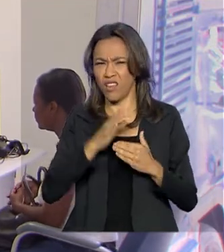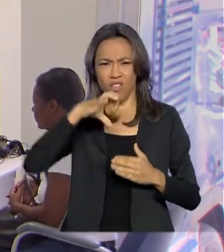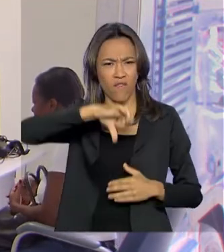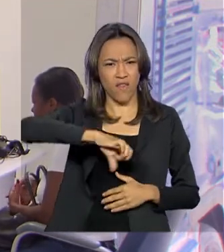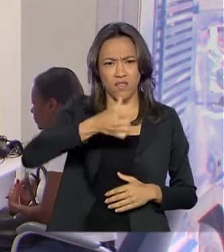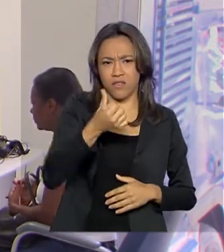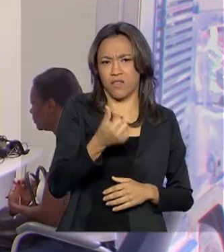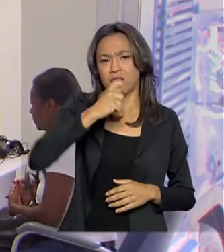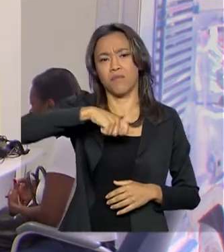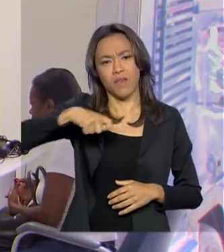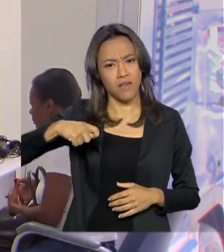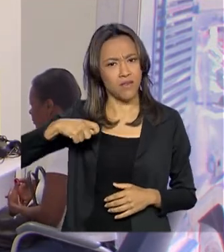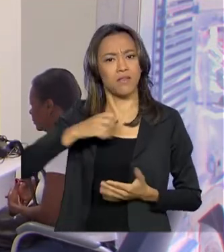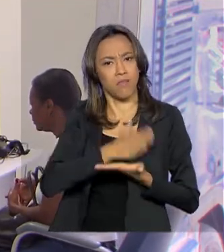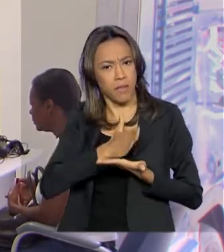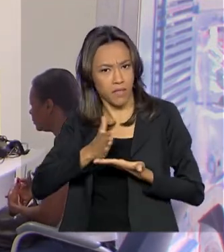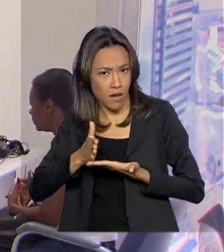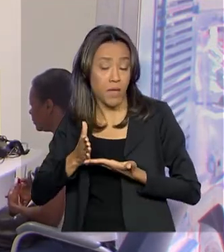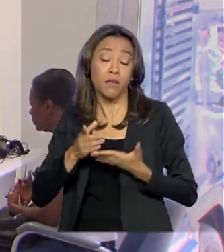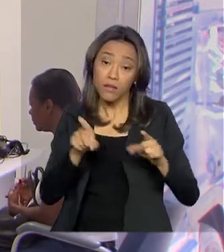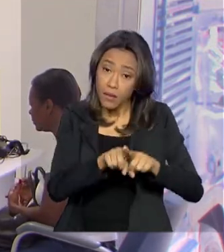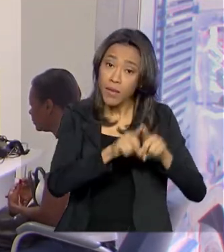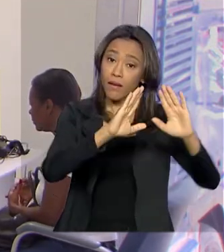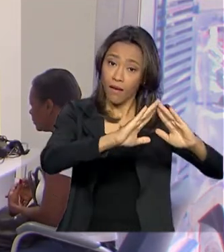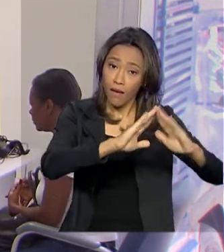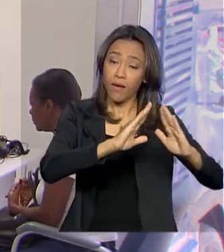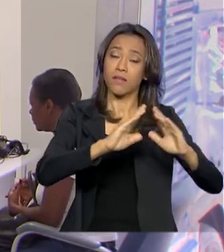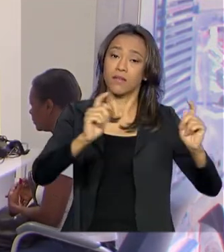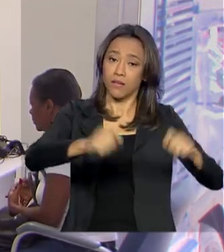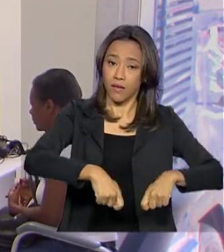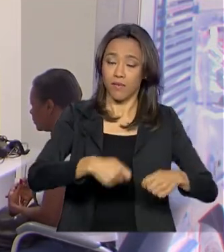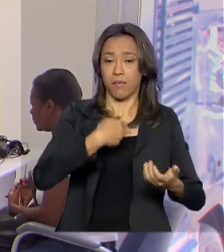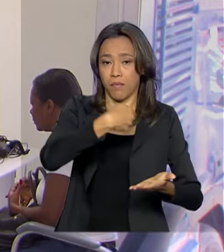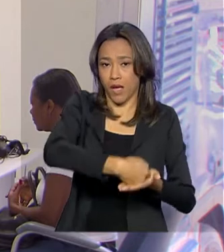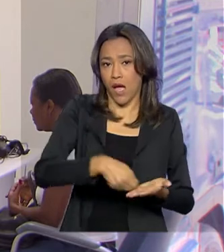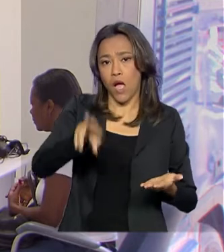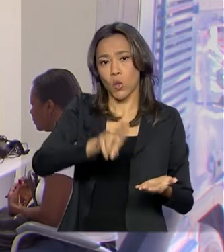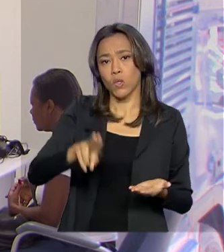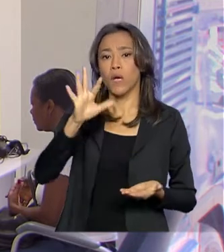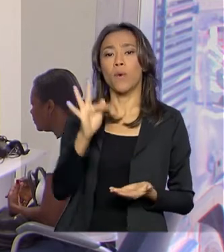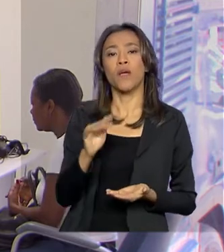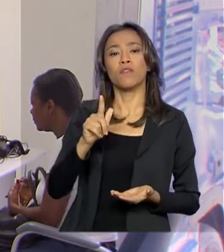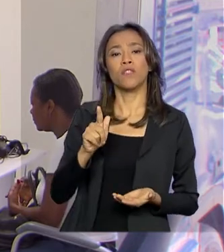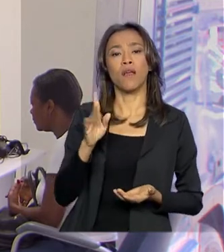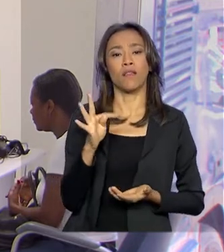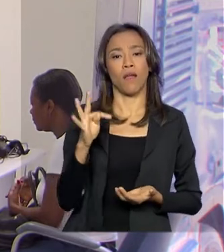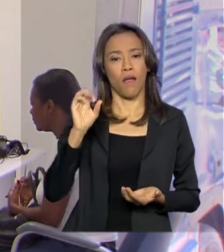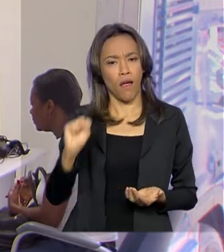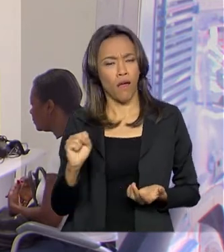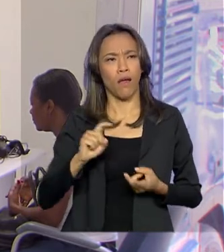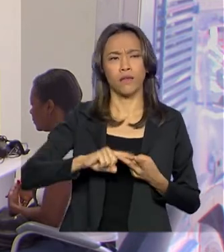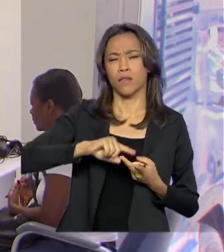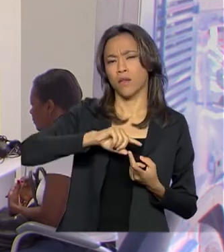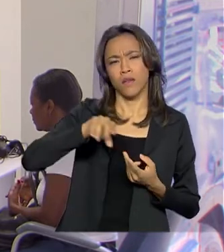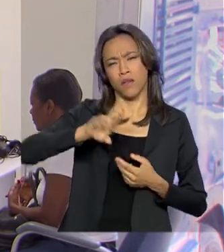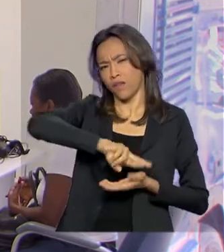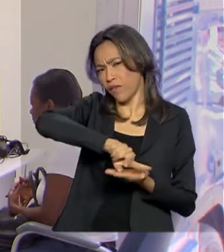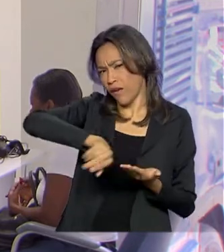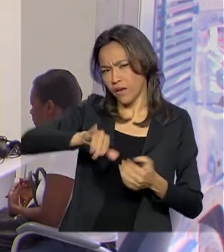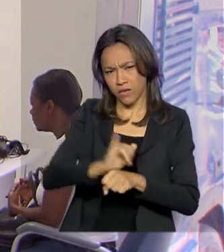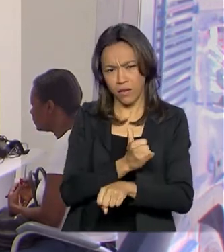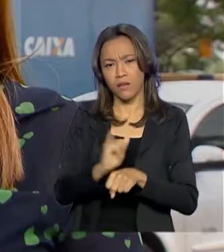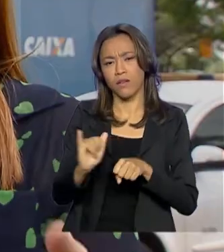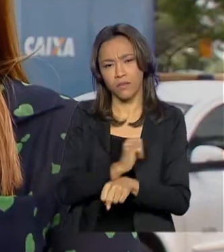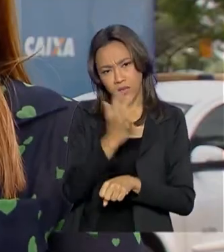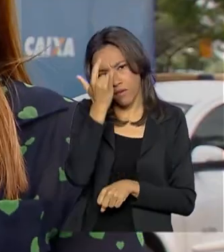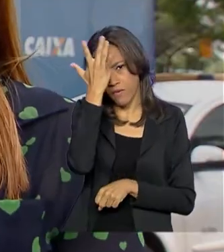meses e incluir a habitação também, que a gente pode incorporar, usar o FGTS e tem inúmeras alternativas para tentar facilitar para o